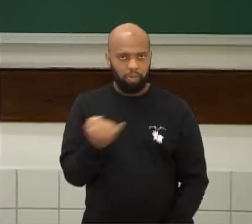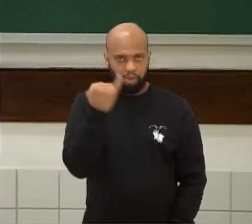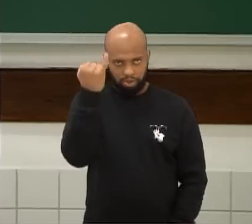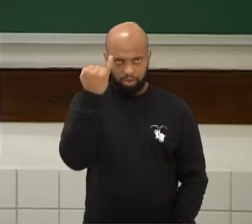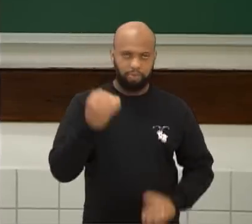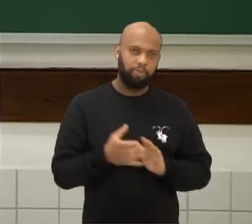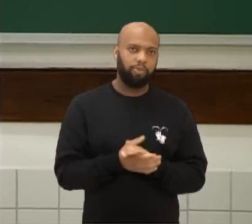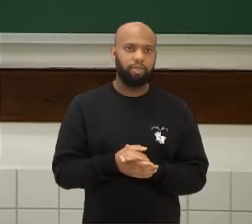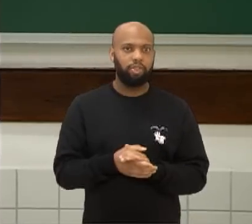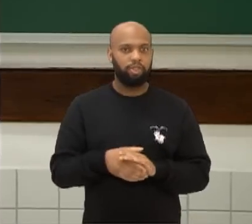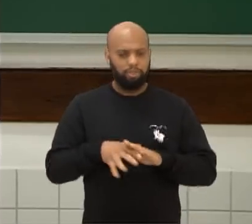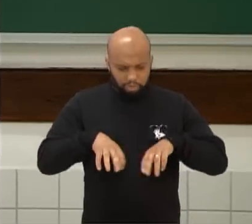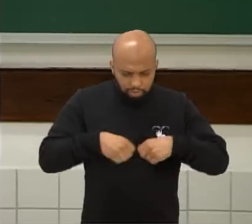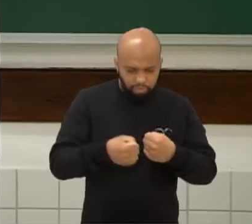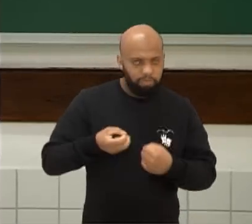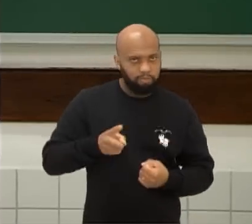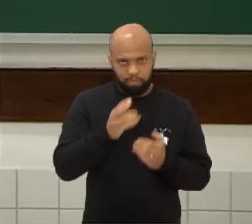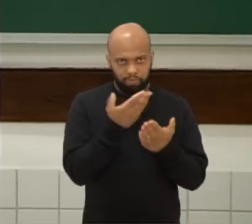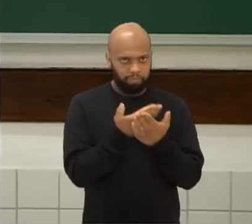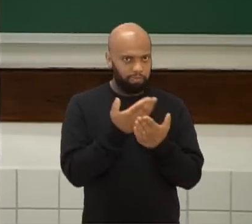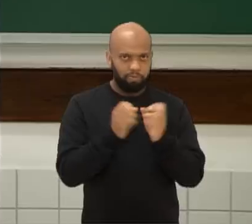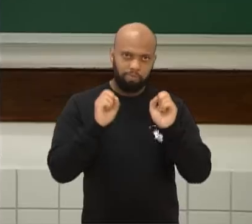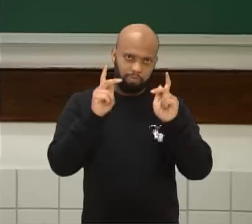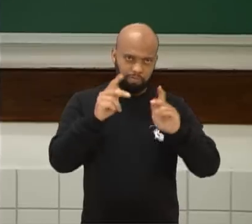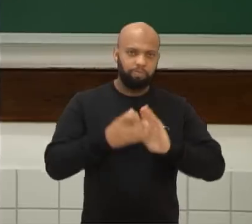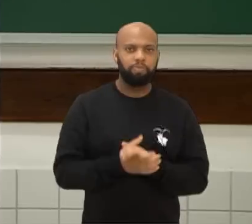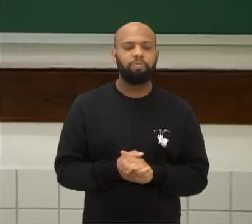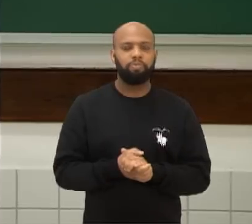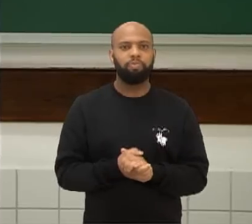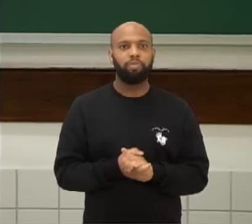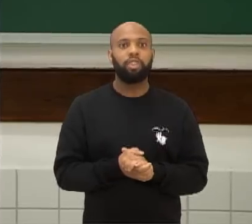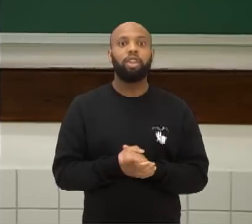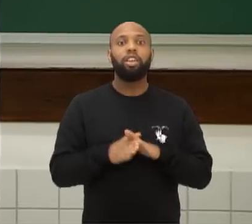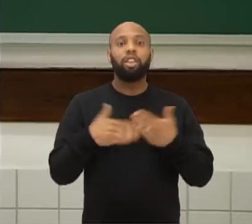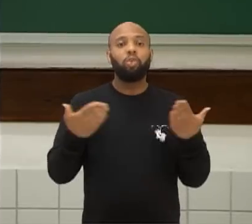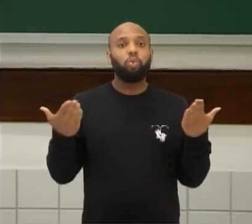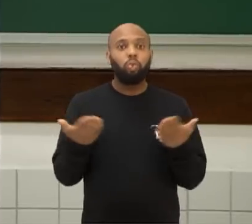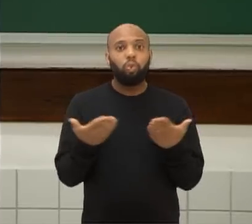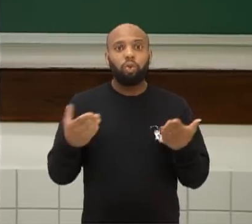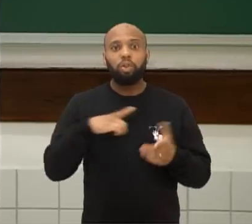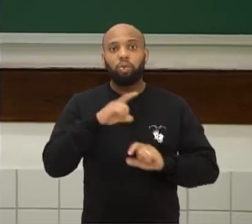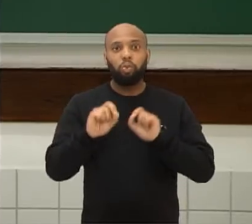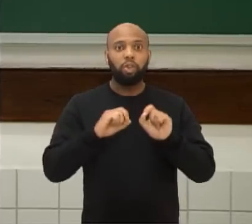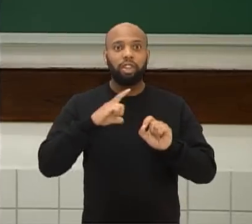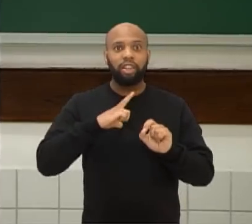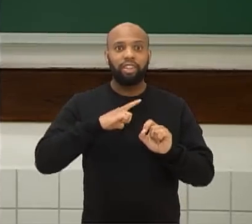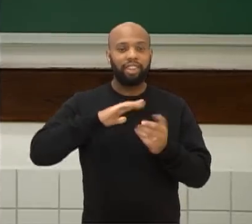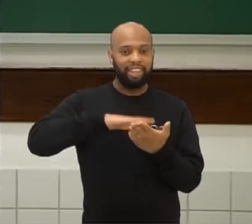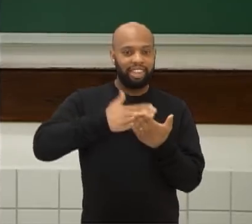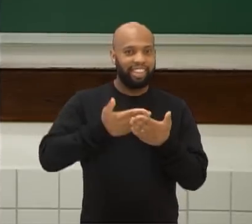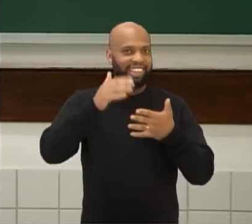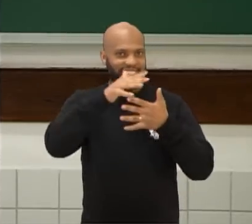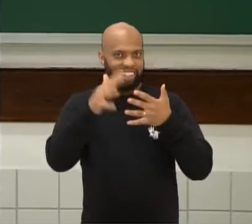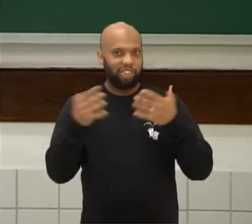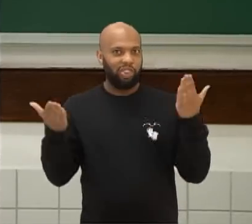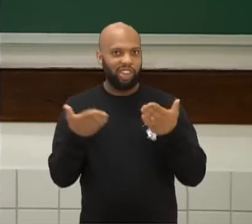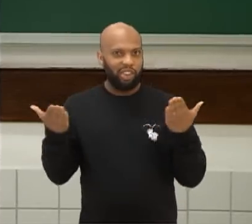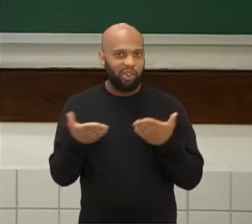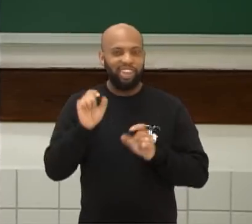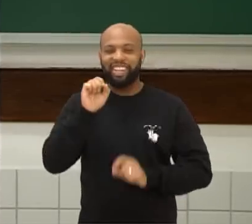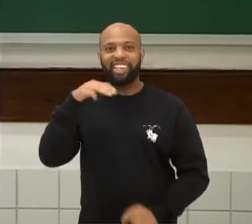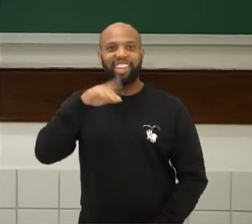e corram atrás aí dos conteúdos, tudo bem? Bom, hoje então nós temos a participação do